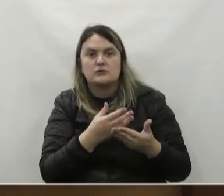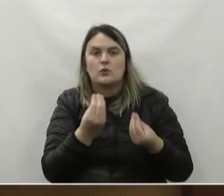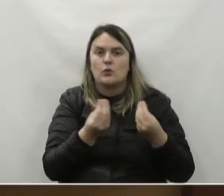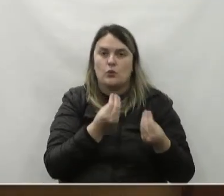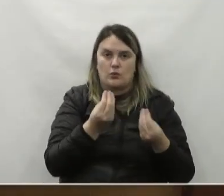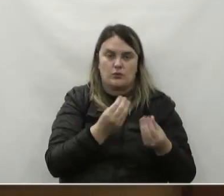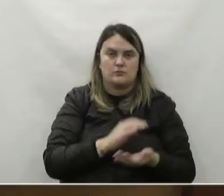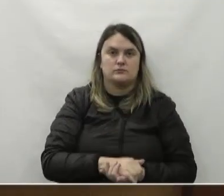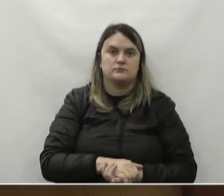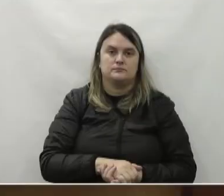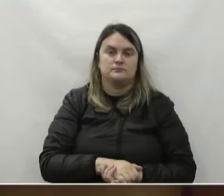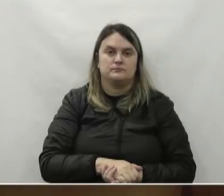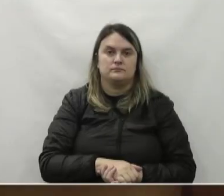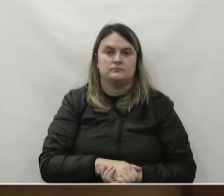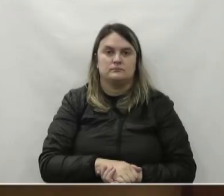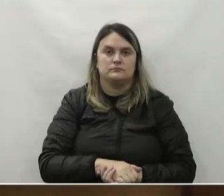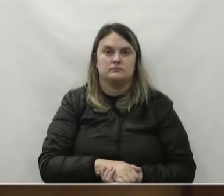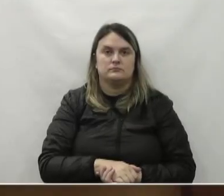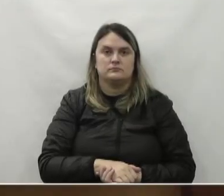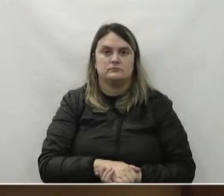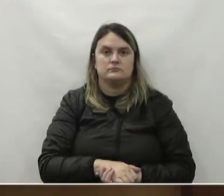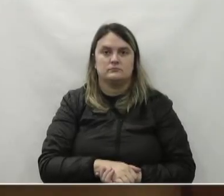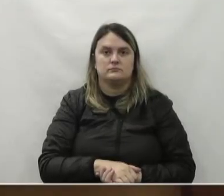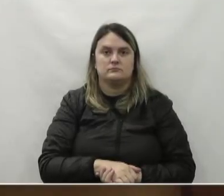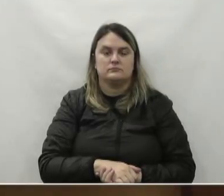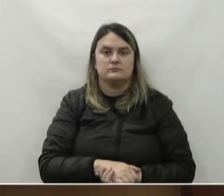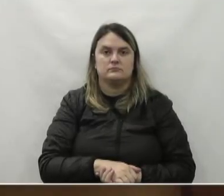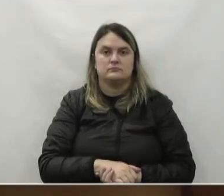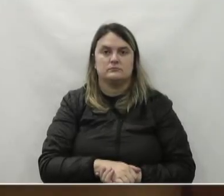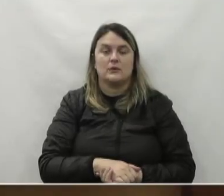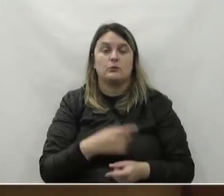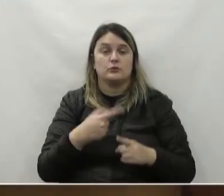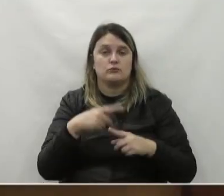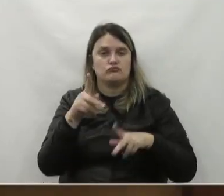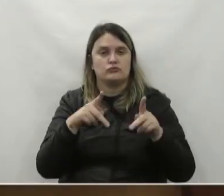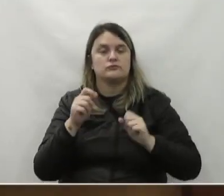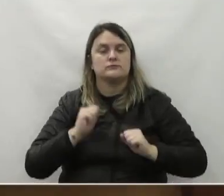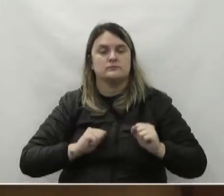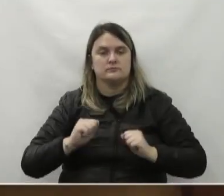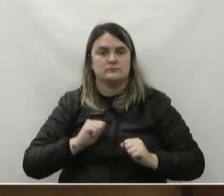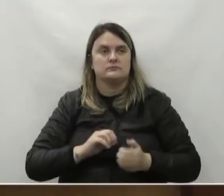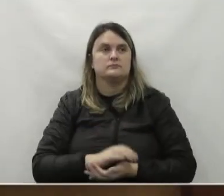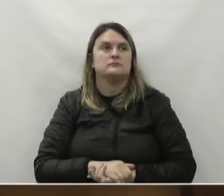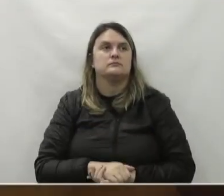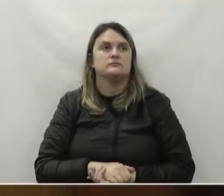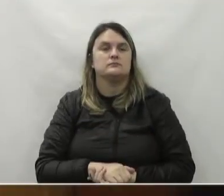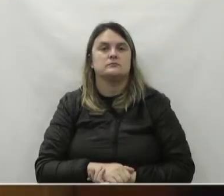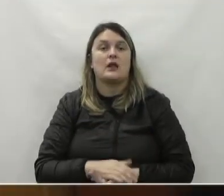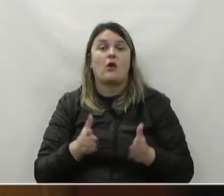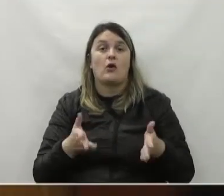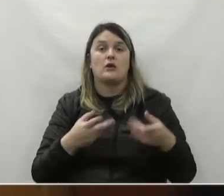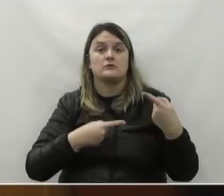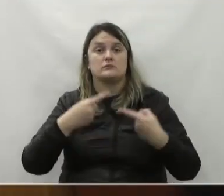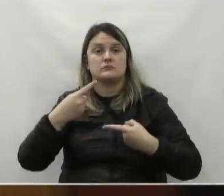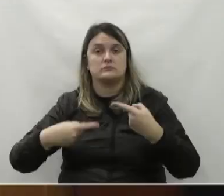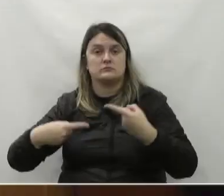e que venha atender aí a população de Nova Vitória. Seria isso. Em